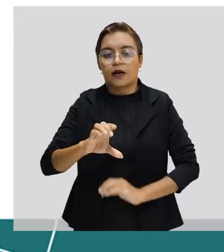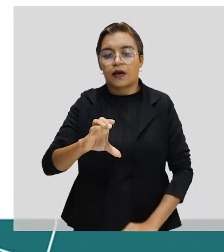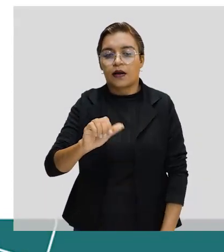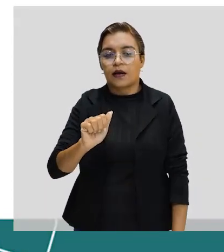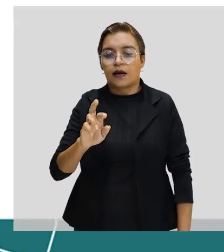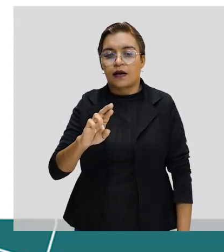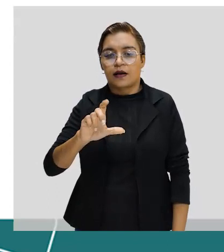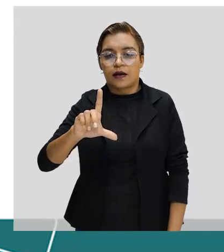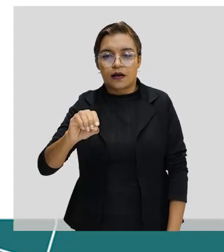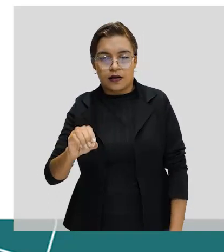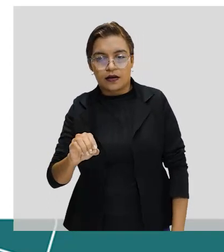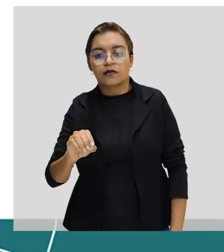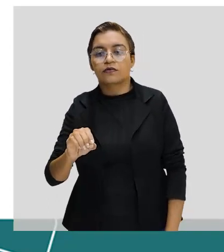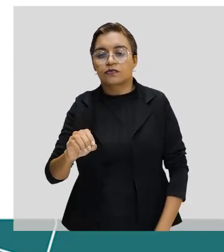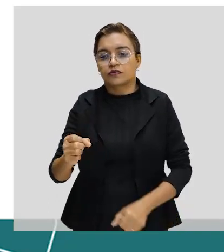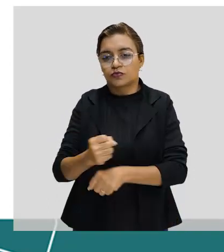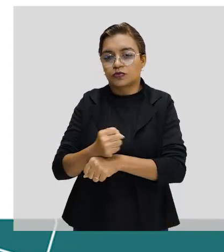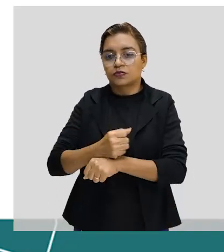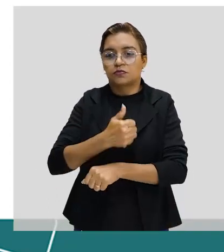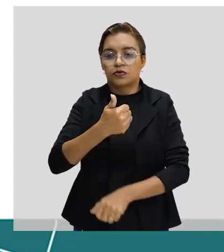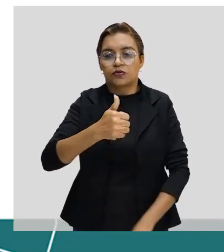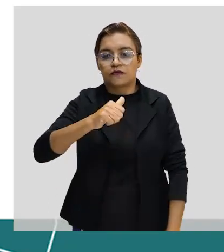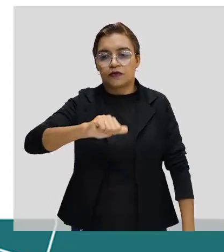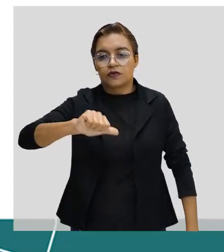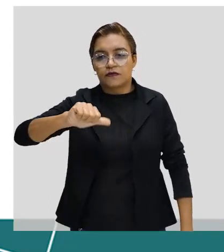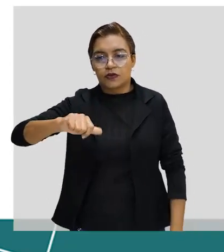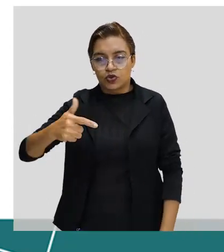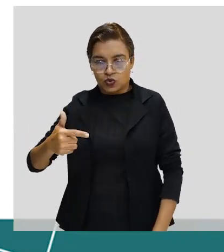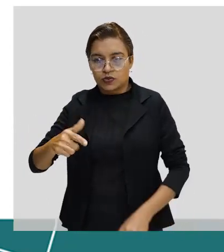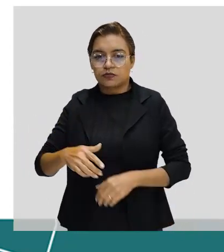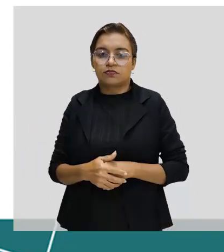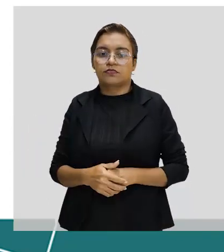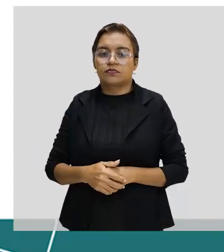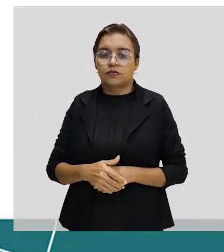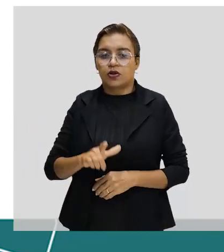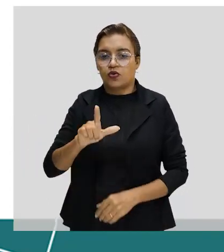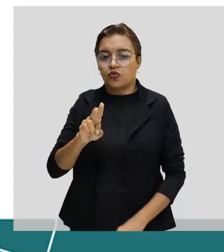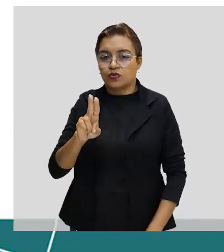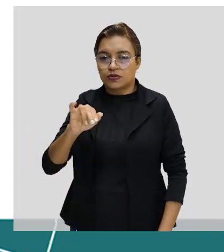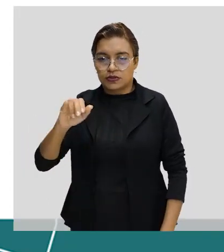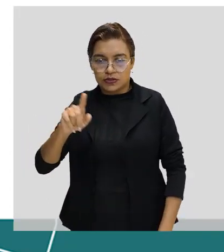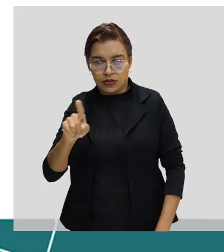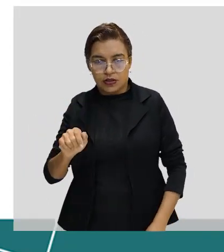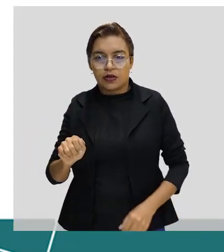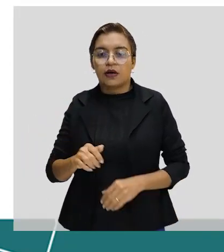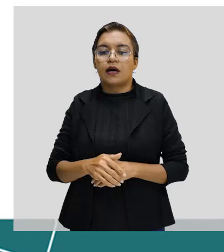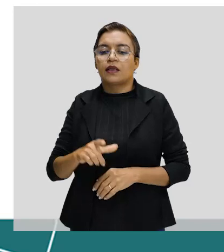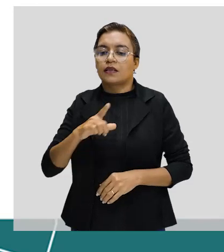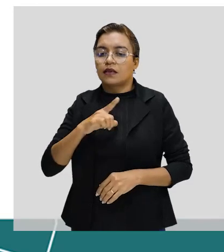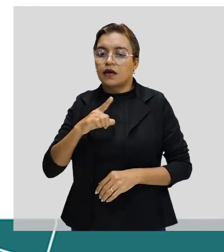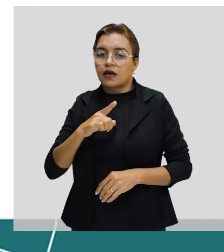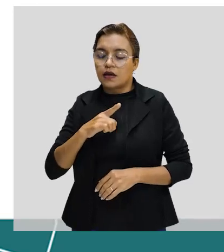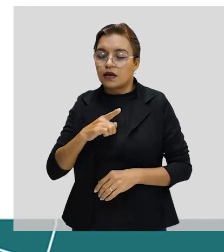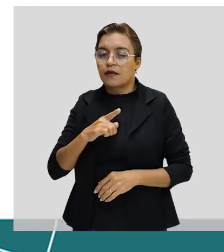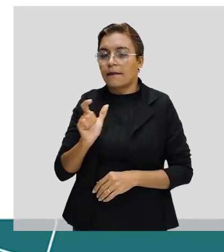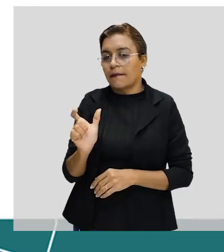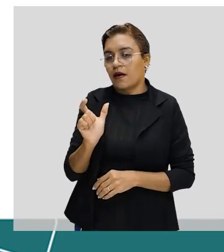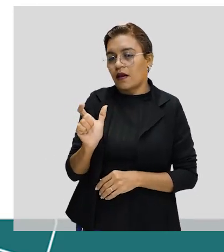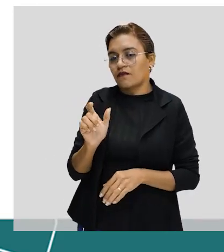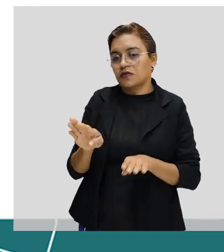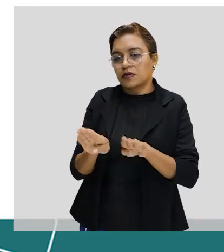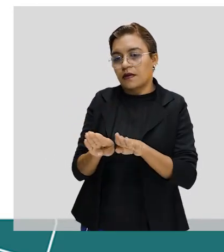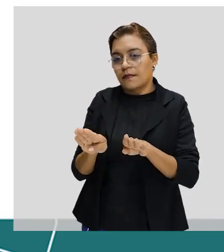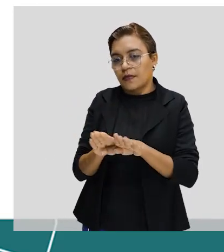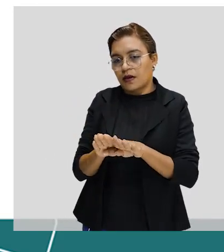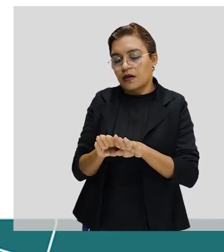e possui o duplo sentido justamente por isso, né? Luzia, né? A amada lá na janela do sobrado, e o termo luzia poderia estar